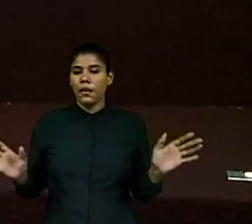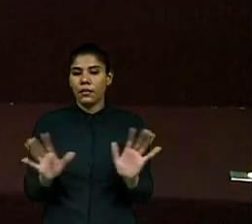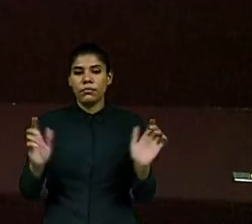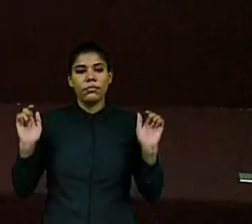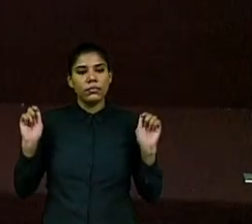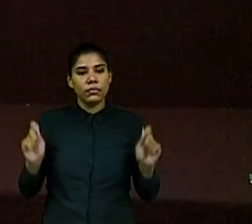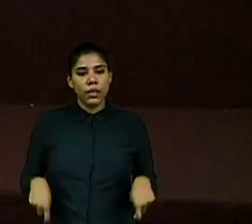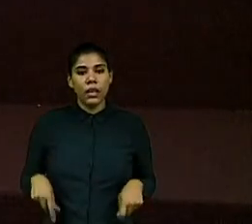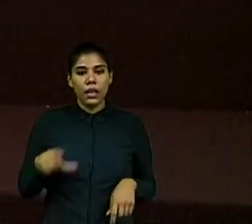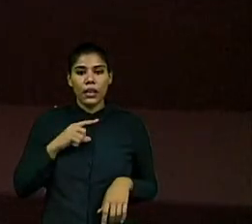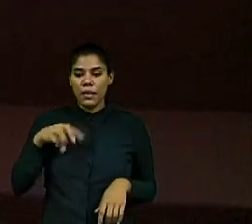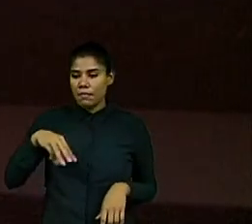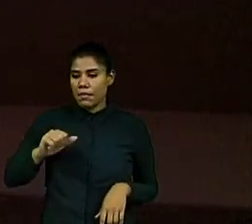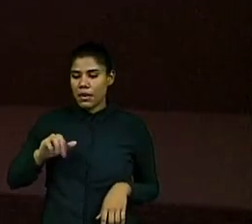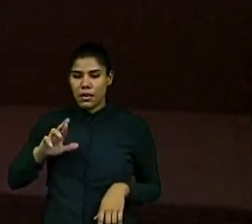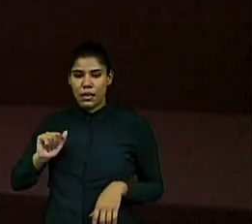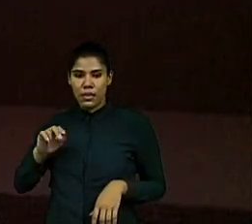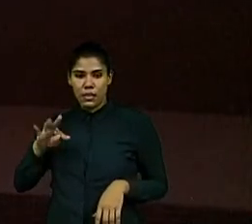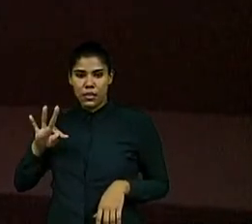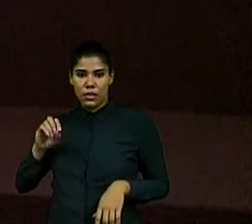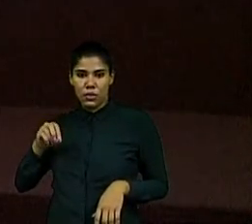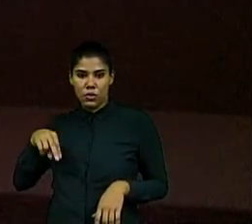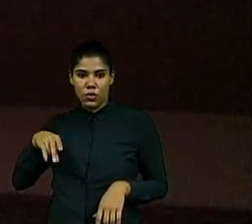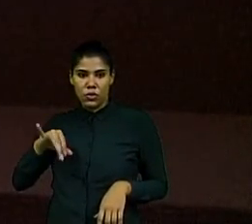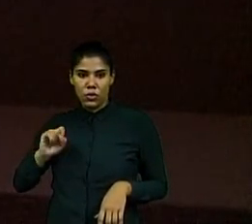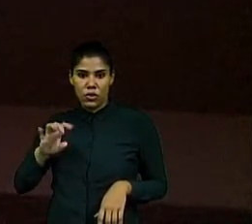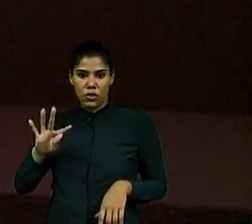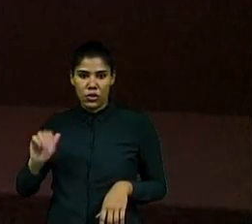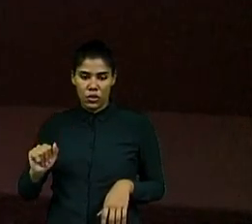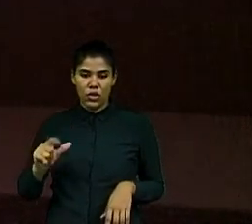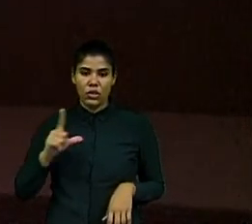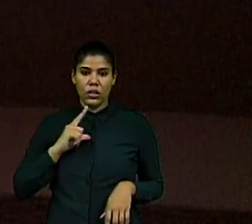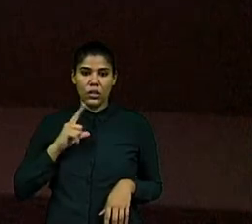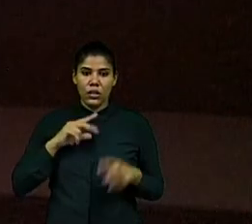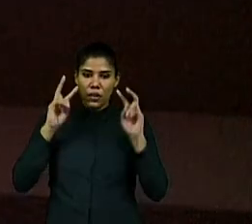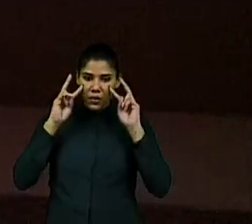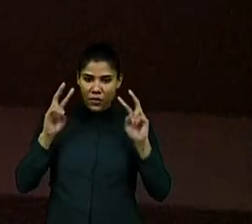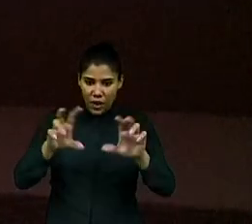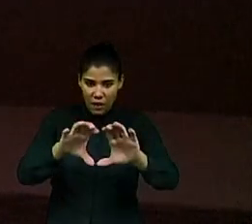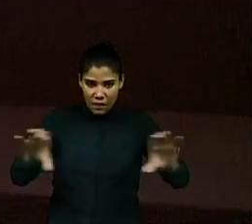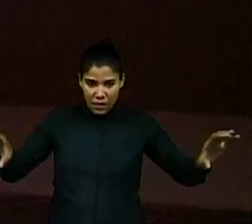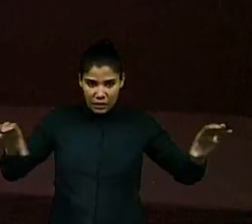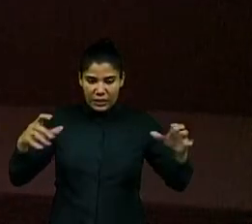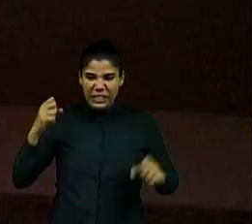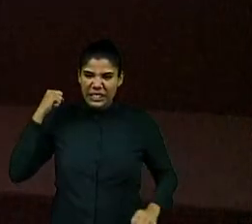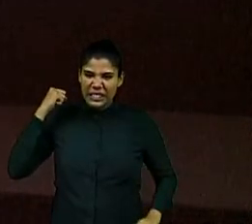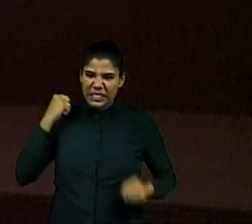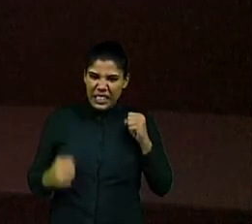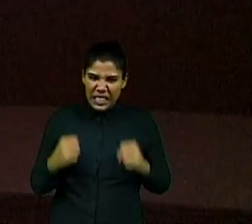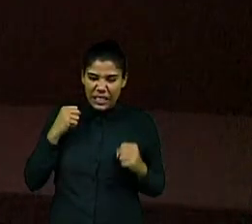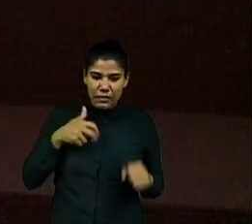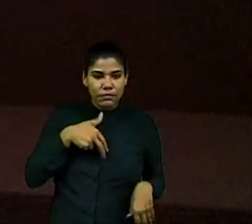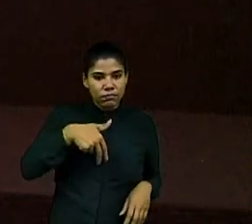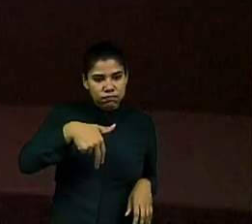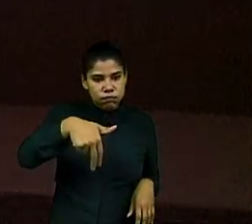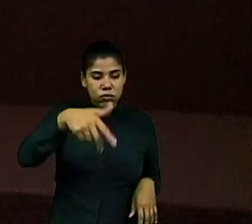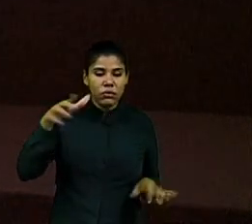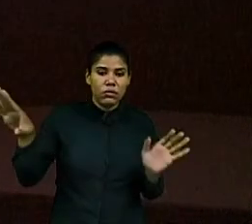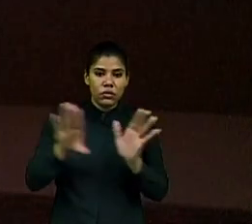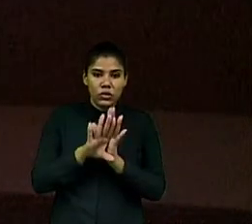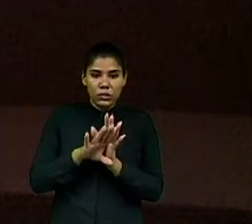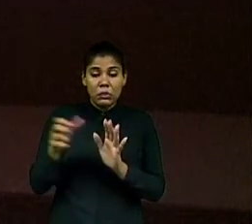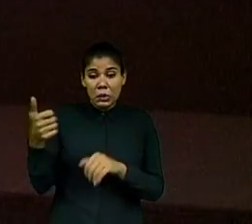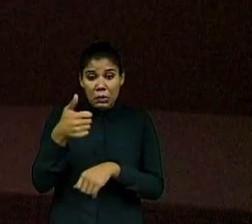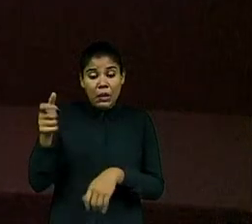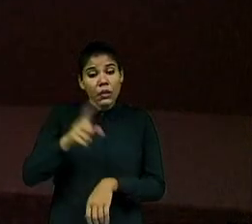que tem maratonista que tá lá em quarto e quinto sexto lugar quando vê a faixa dá aquele último gás e chega em primeiro vocês